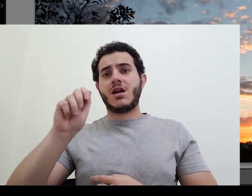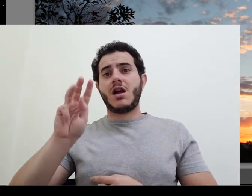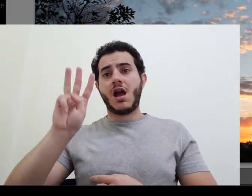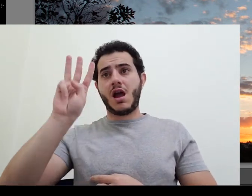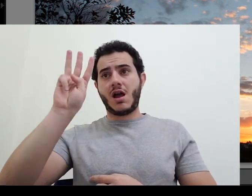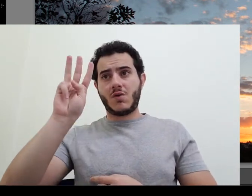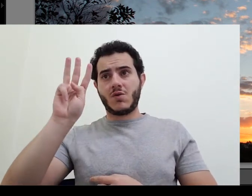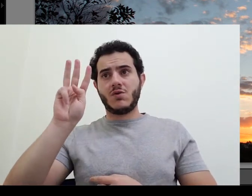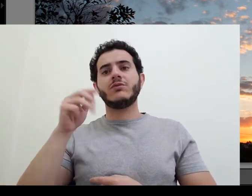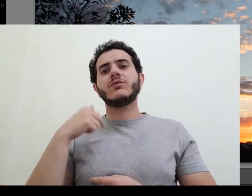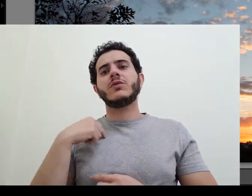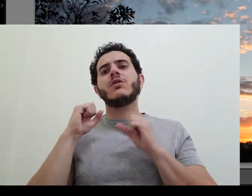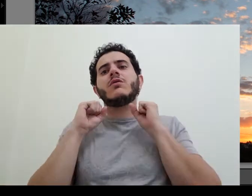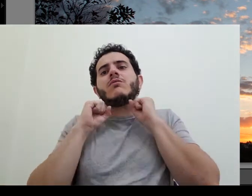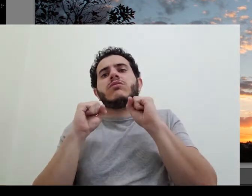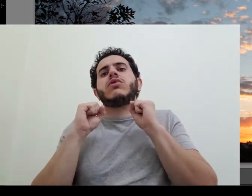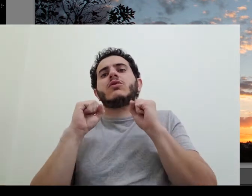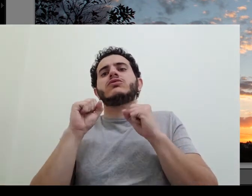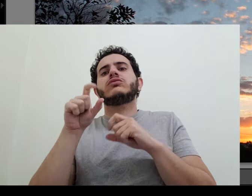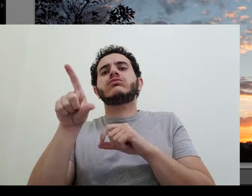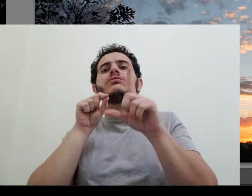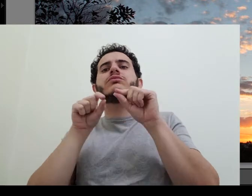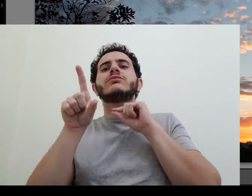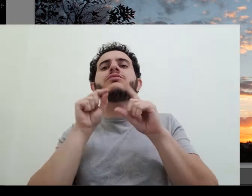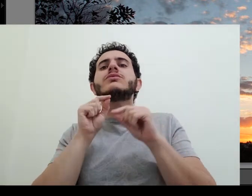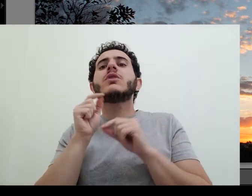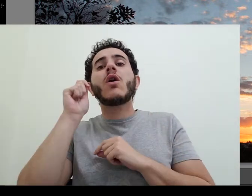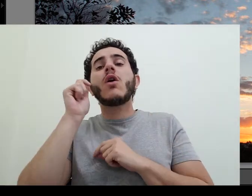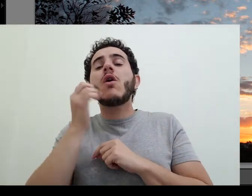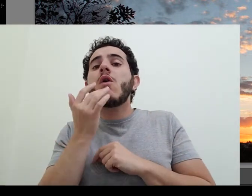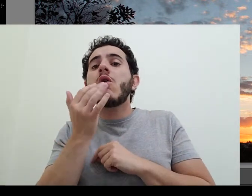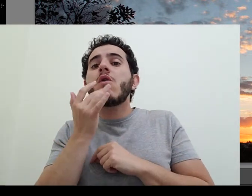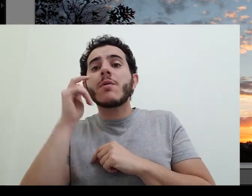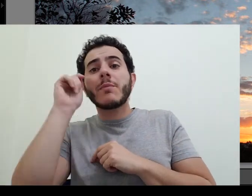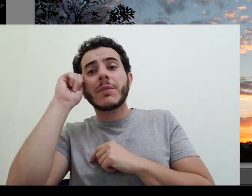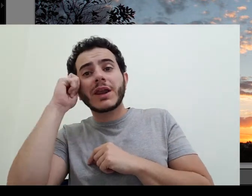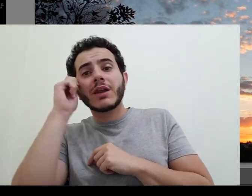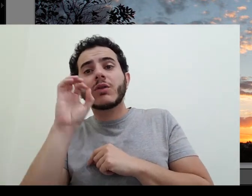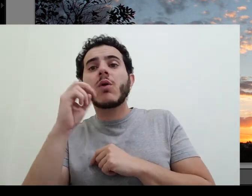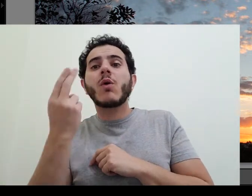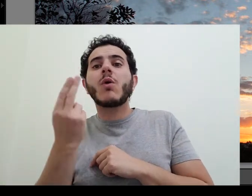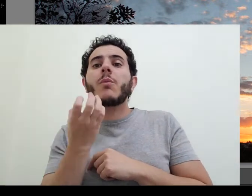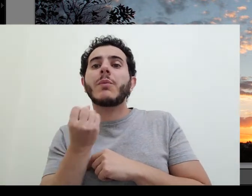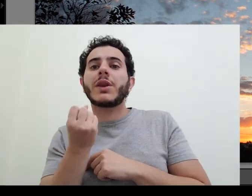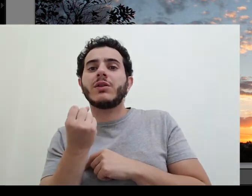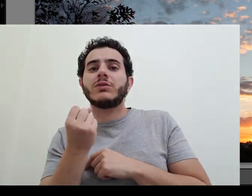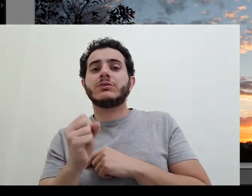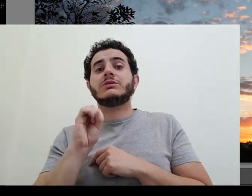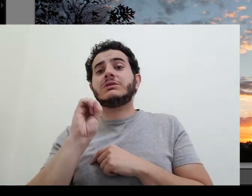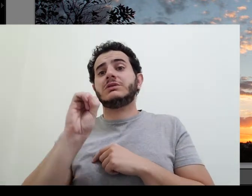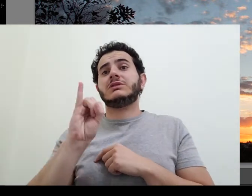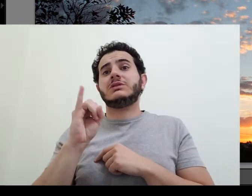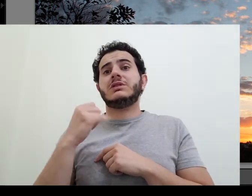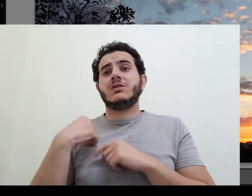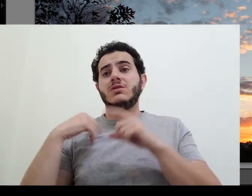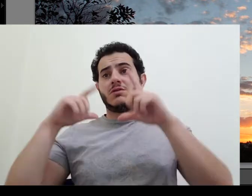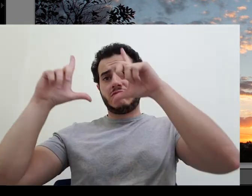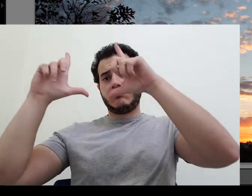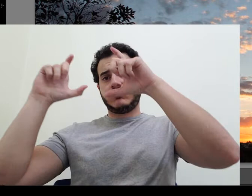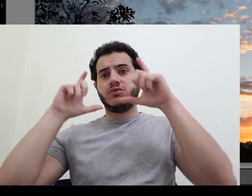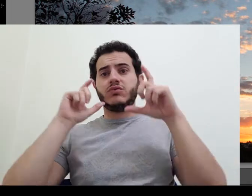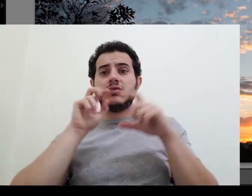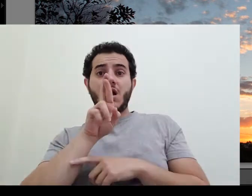eu tenho a possibilidade de escolher se eu vou querer em cor ou preto e branco. Se eu fiz a foto em RAW e pedir para a câmera gravar em preto e branco,